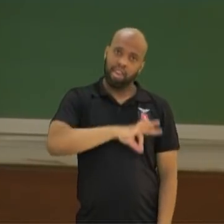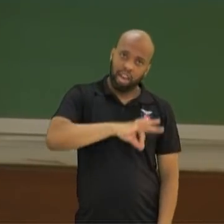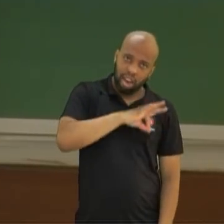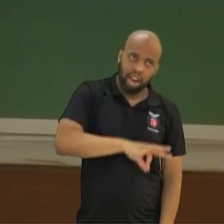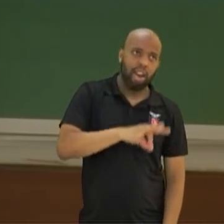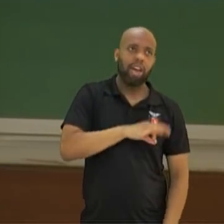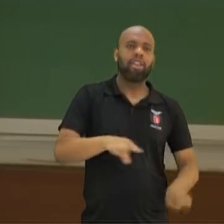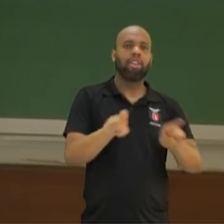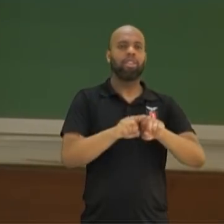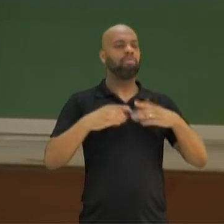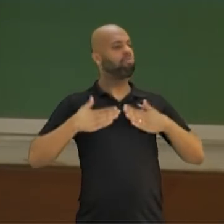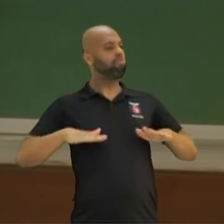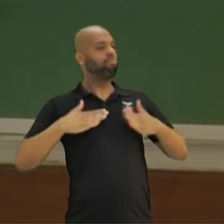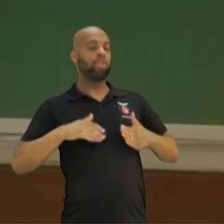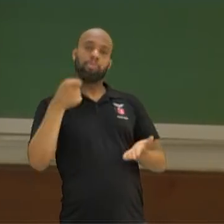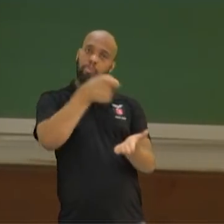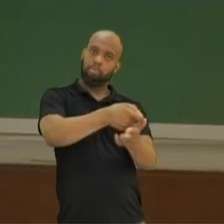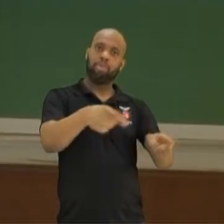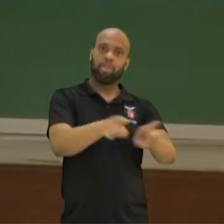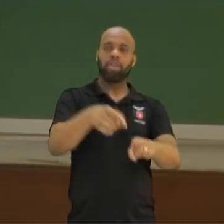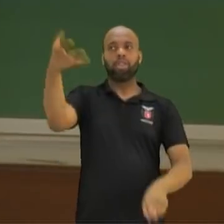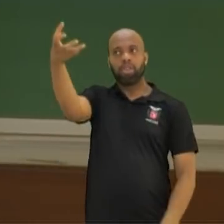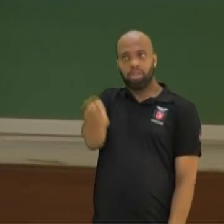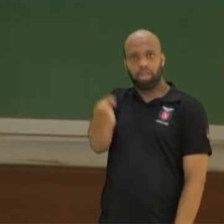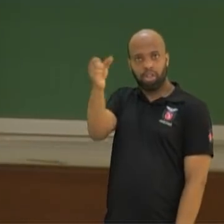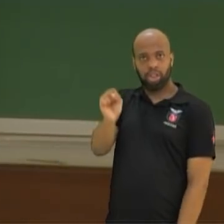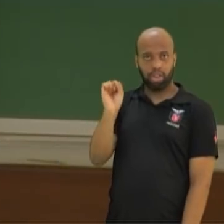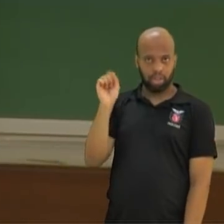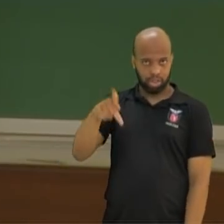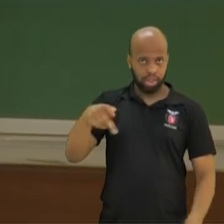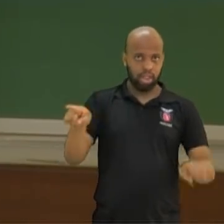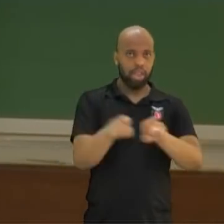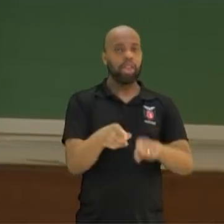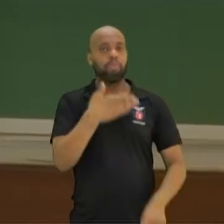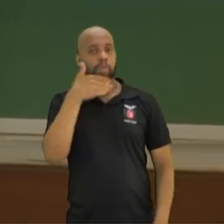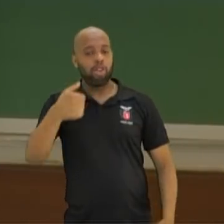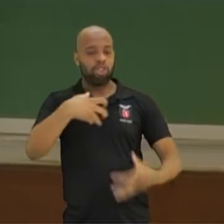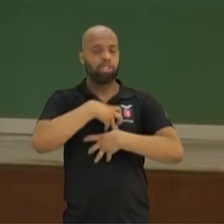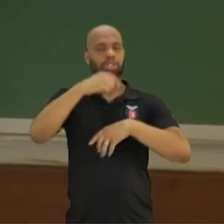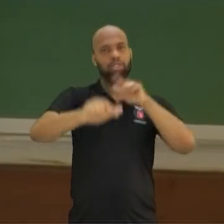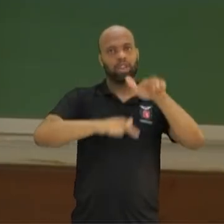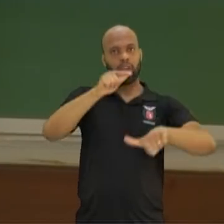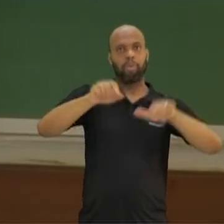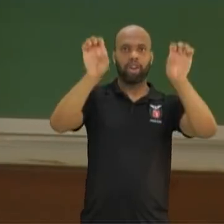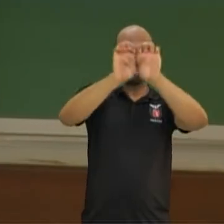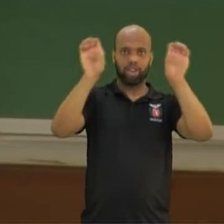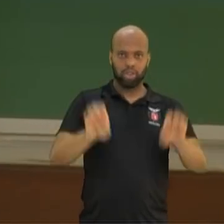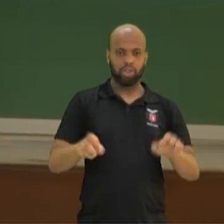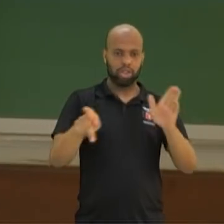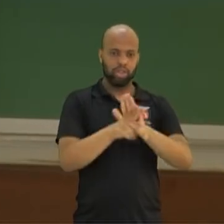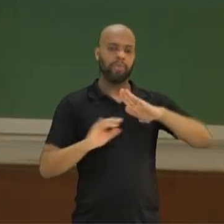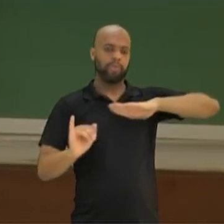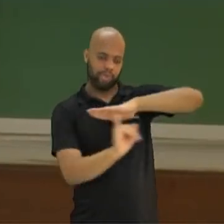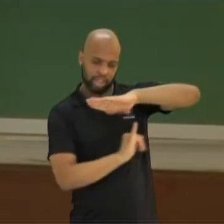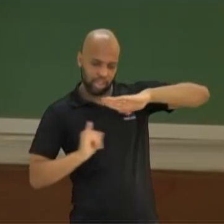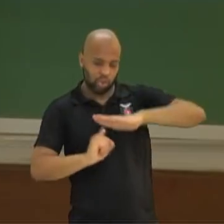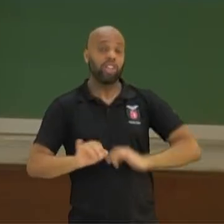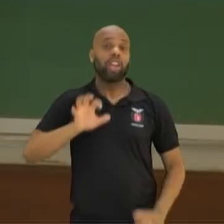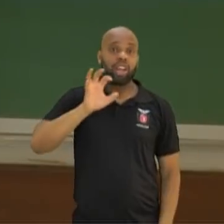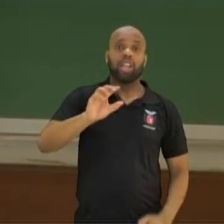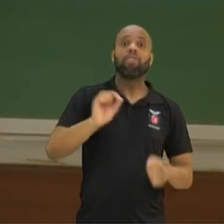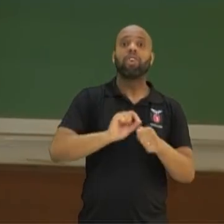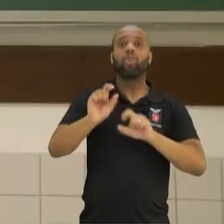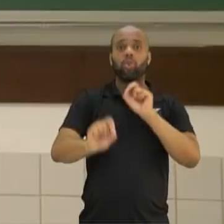remunerado, aposentadoria e melhoria nas condições de trabalho, estrutura das indústrias. Isso,